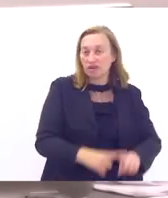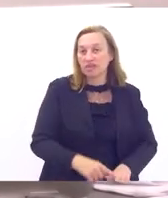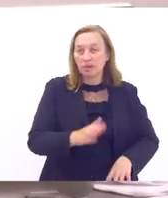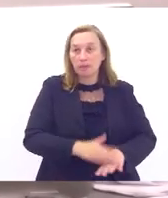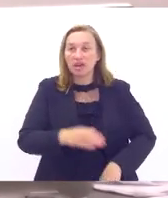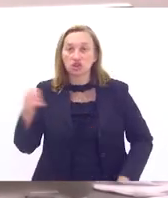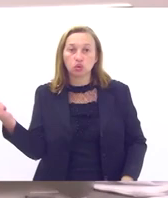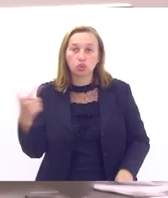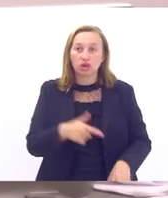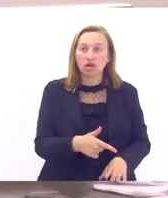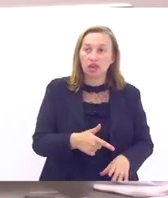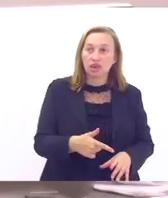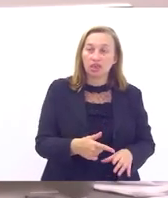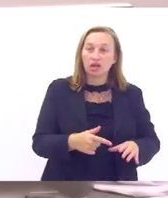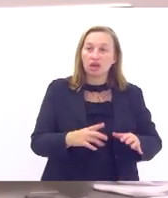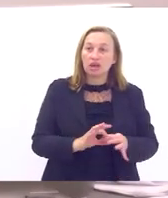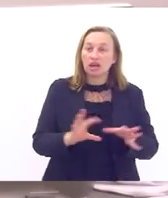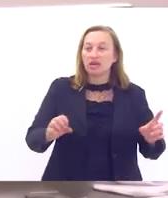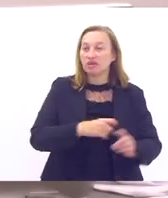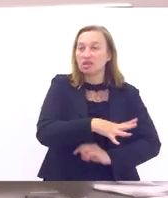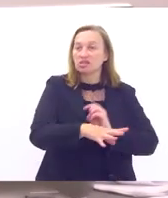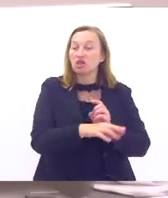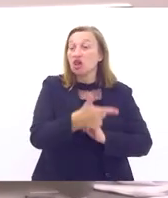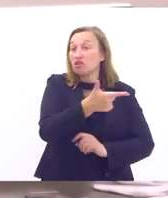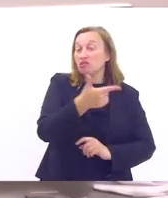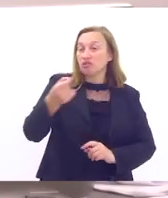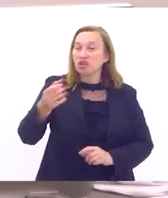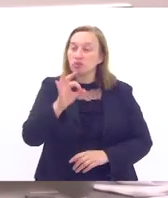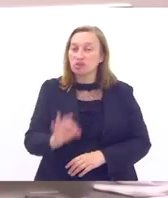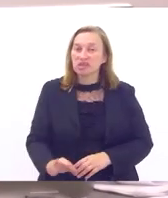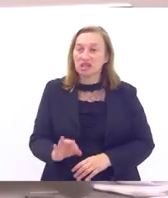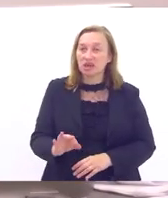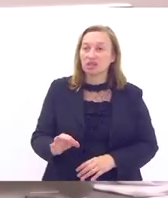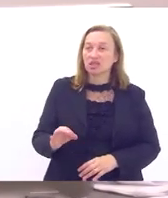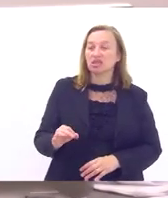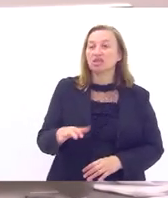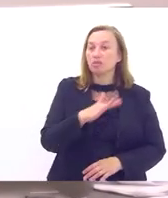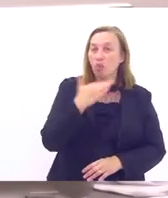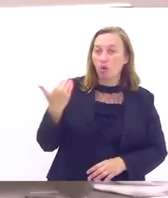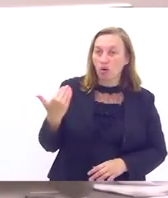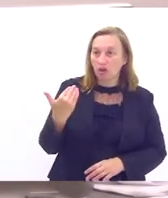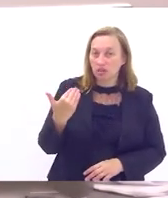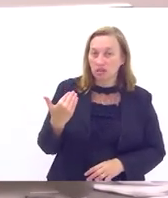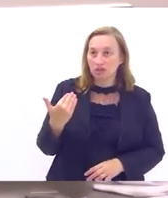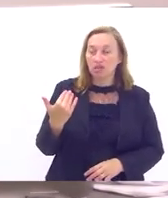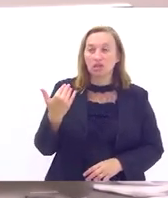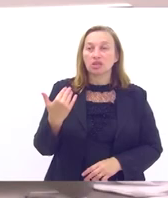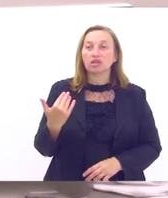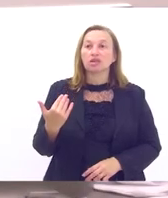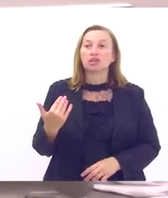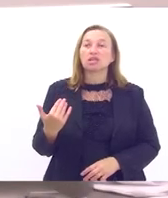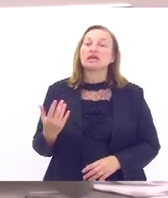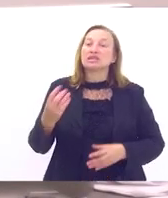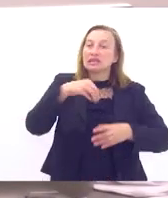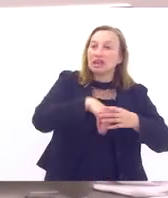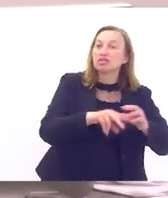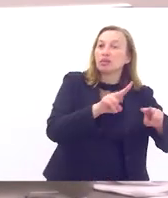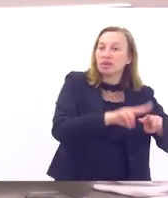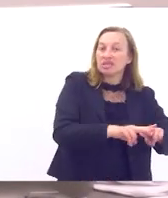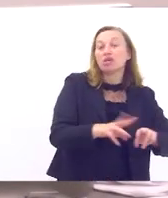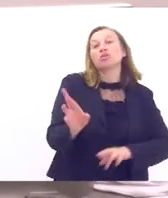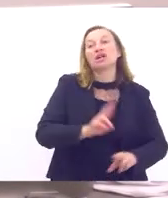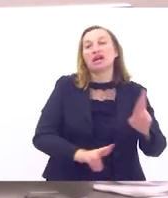população livre. 20% de todos os casos de morte de causas naturais nas prisões estão